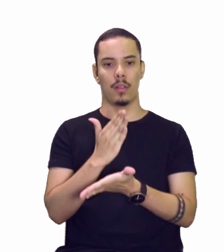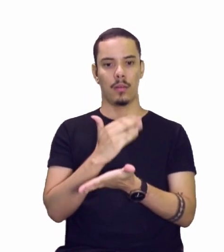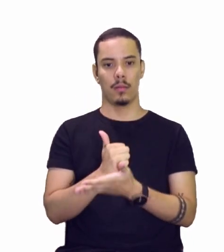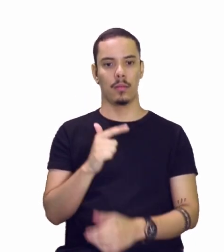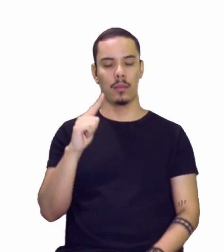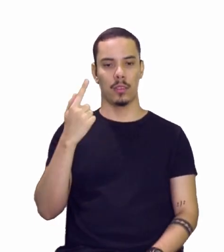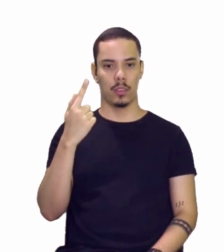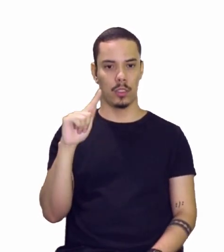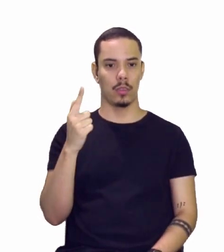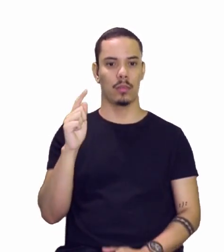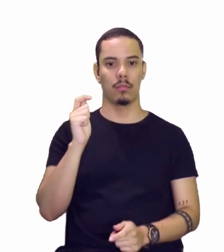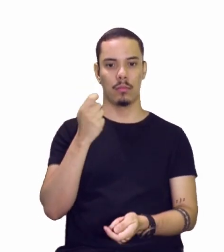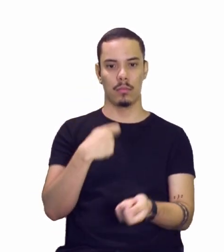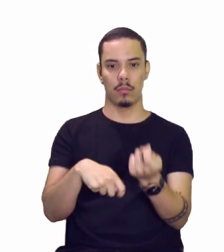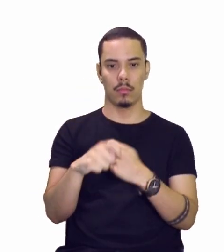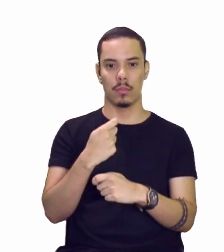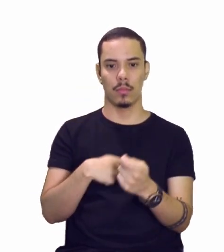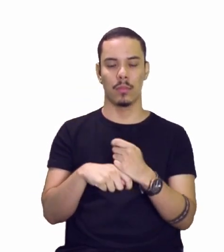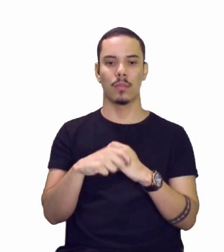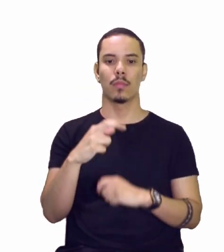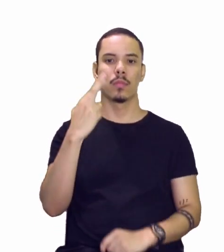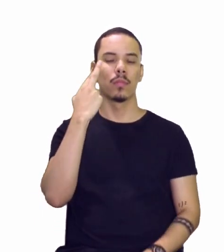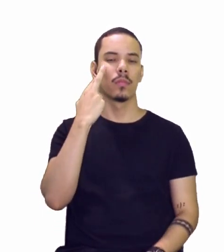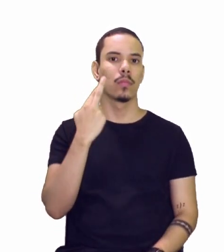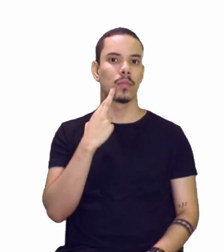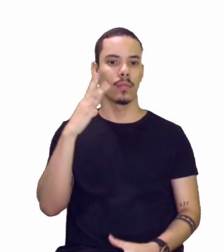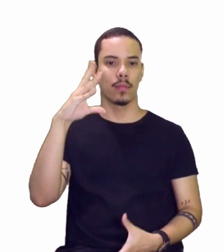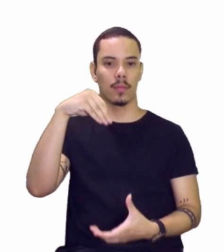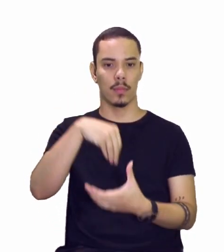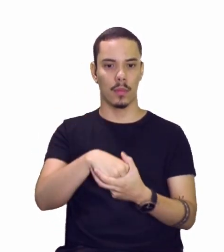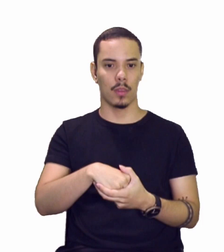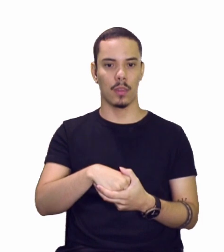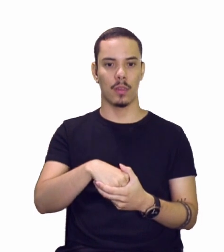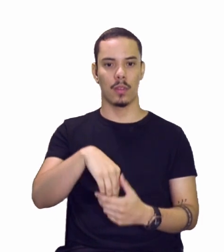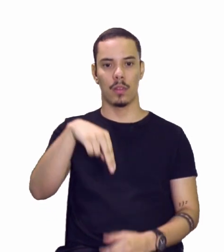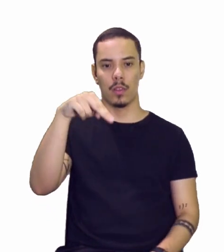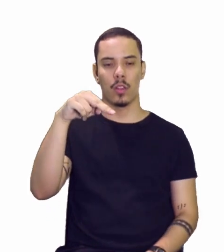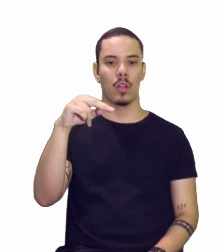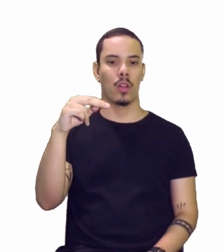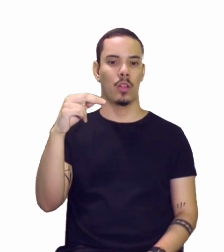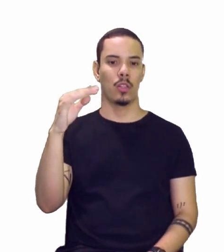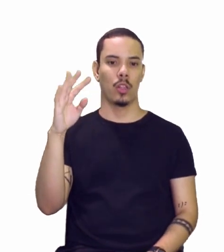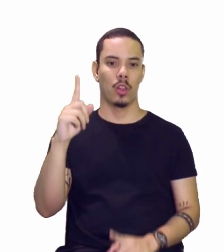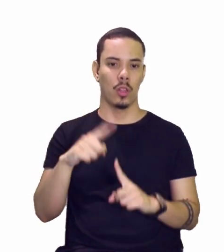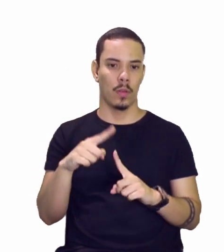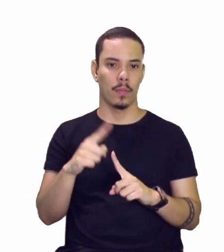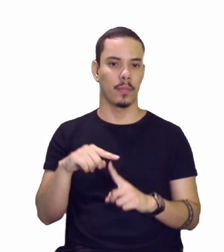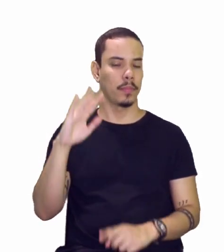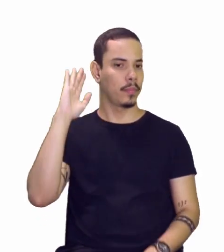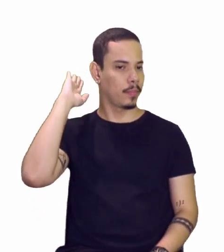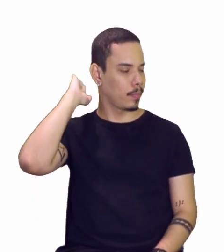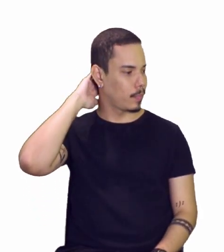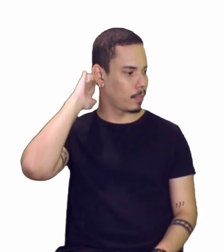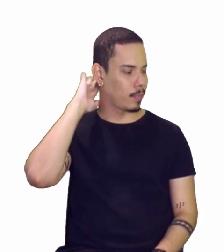geoadministrativa, Rondônia faz parte da região norte, Tocantins, Pará,